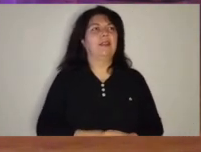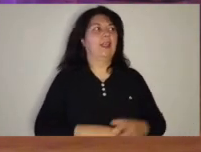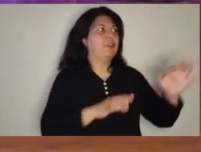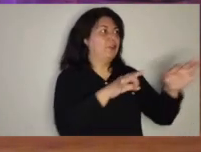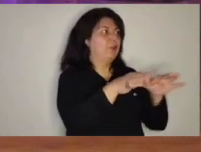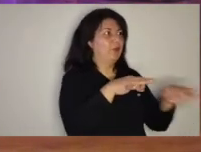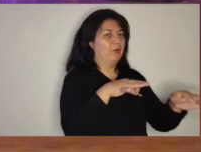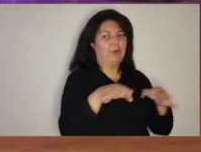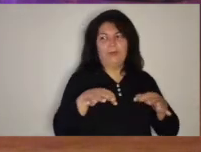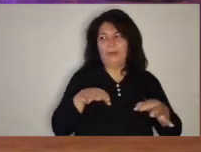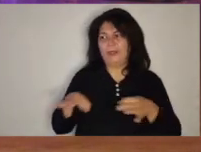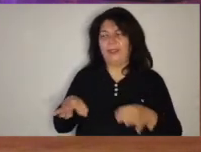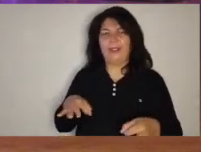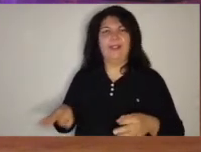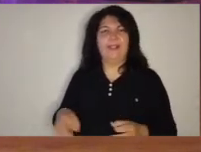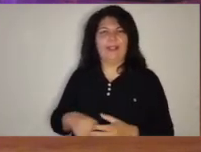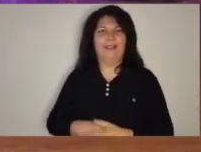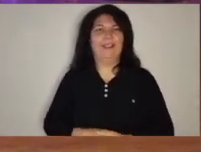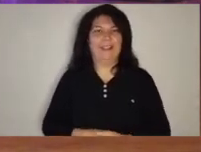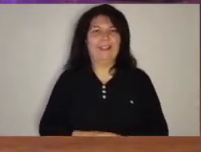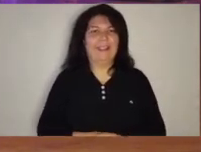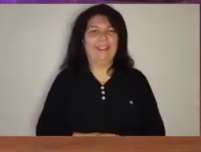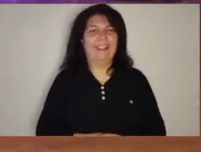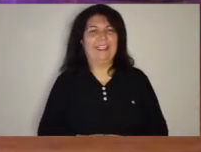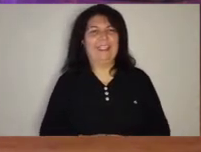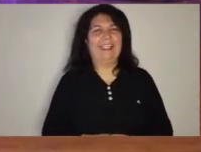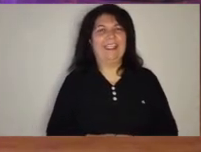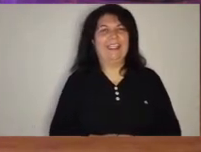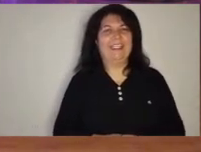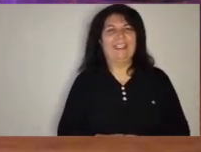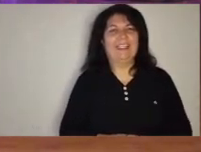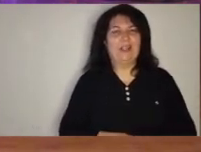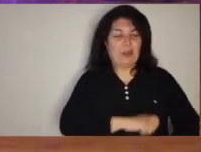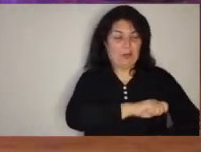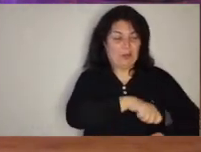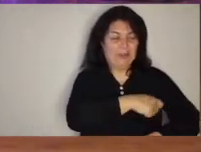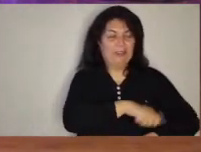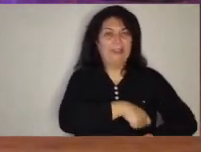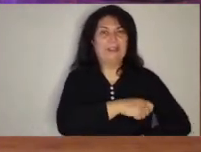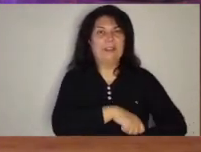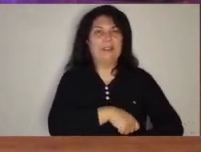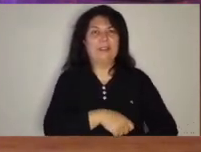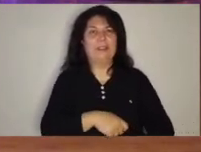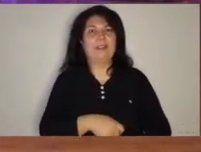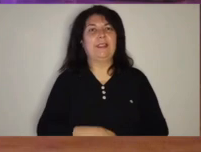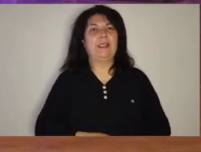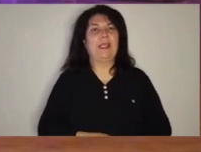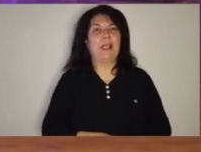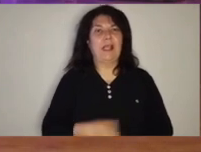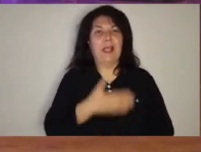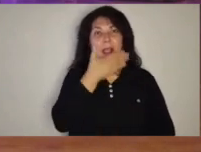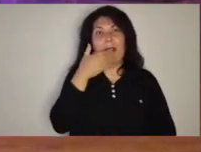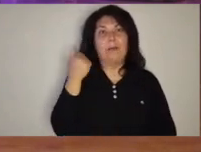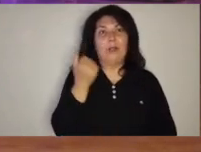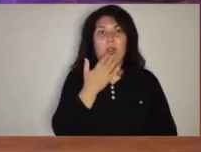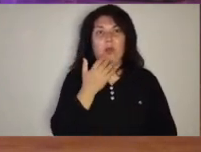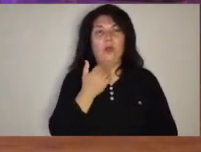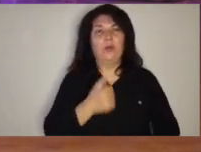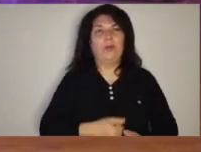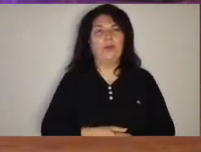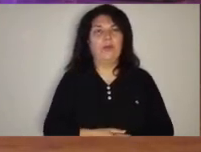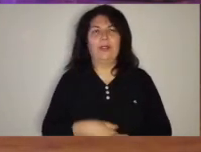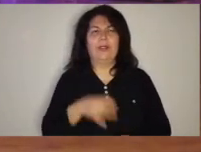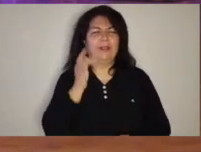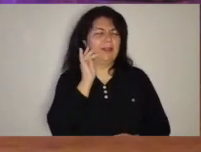sua casa. Você fala, ai, obrigada, né? E aí, irmãos, aí você fala o quê? Deixa a casa toda arrumadinha, troca as almofadinhas,